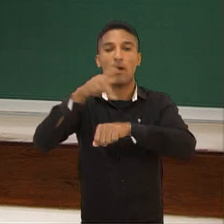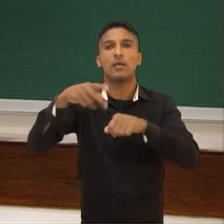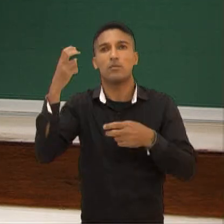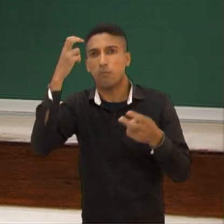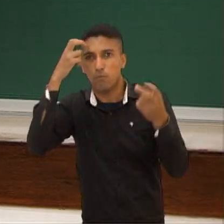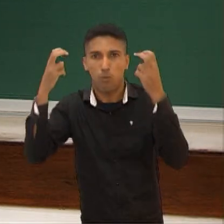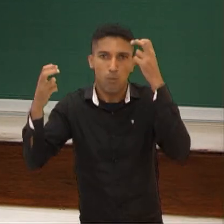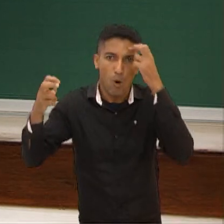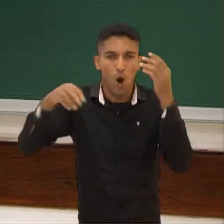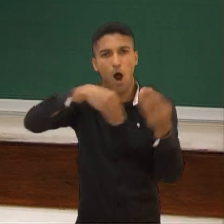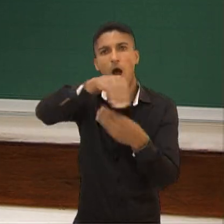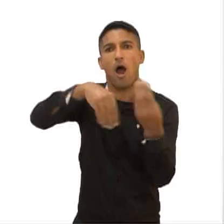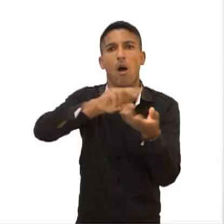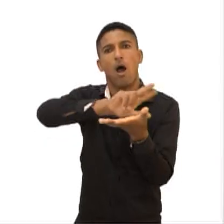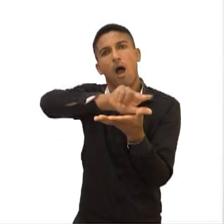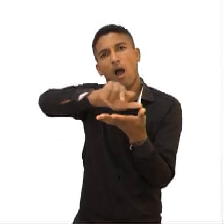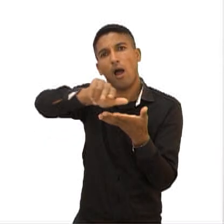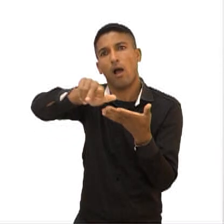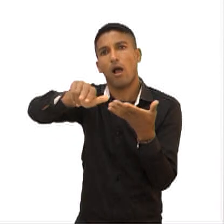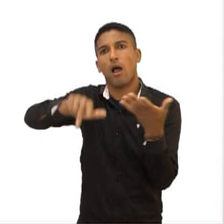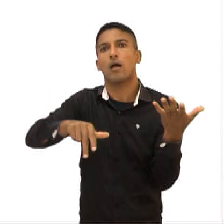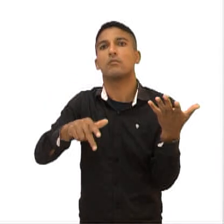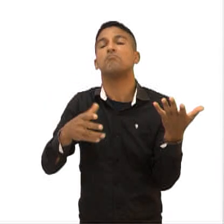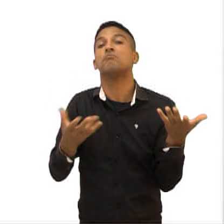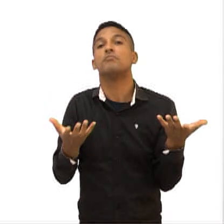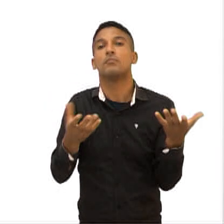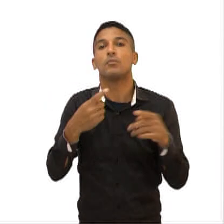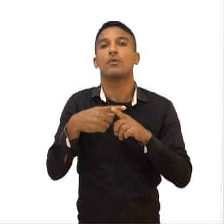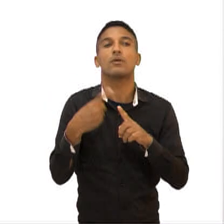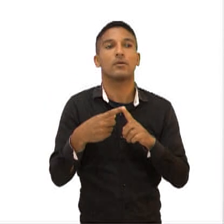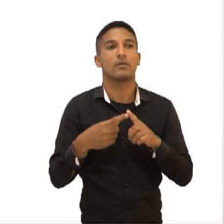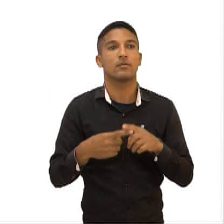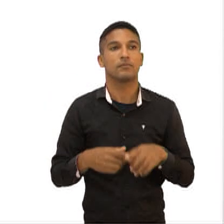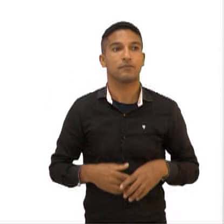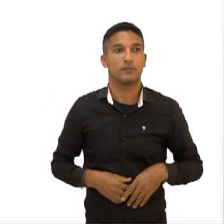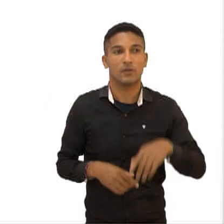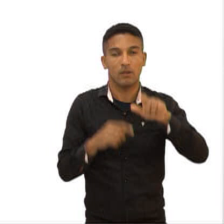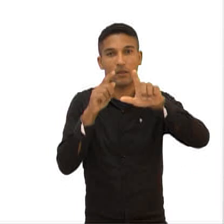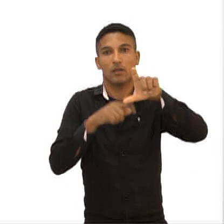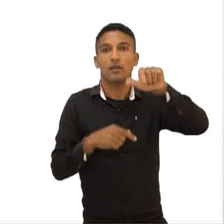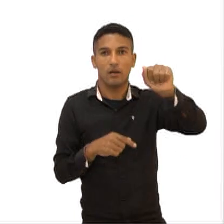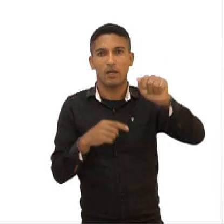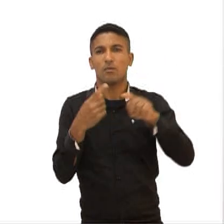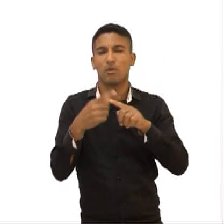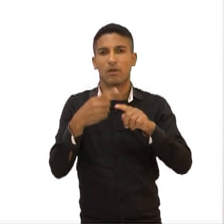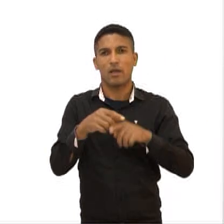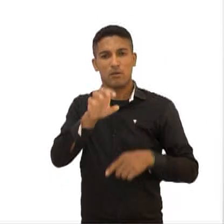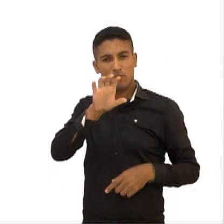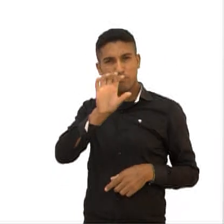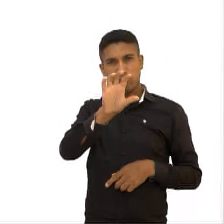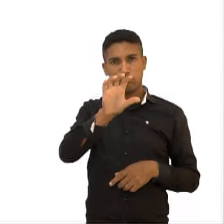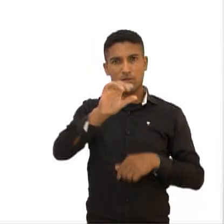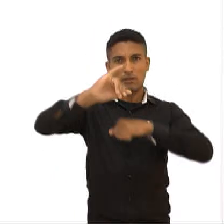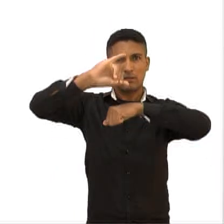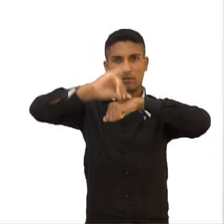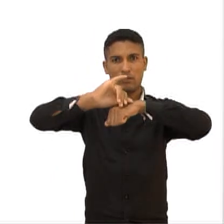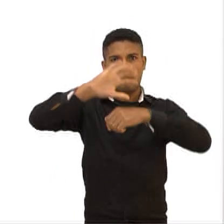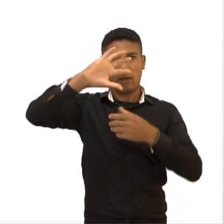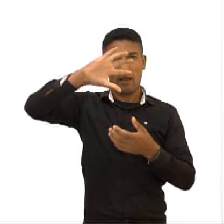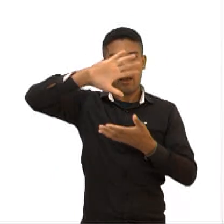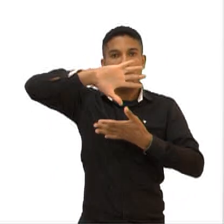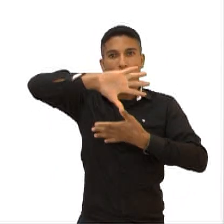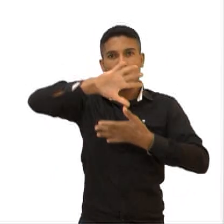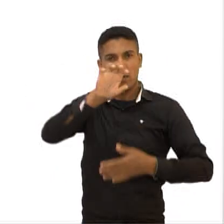país multicultural? Letra A. Está ubicado em Centroamérica e seu idioma oficial é o espanhol. Será que é por isso que ele é